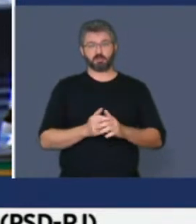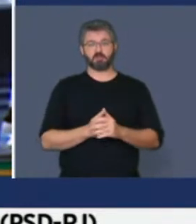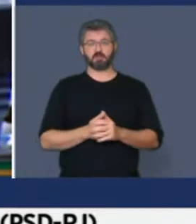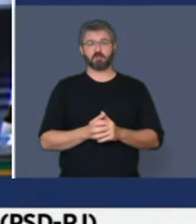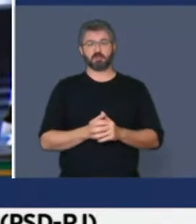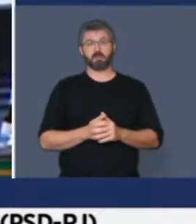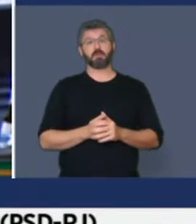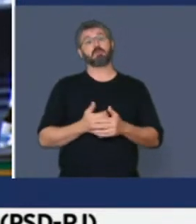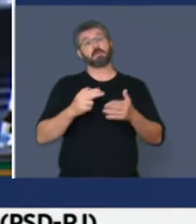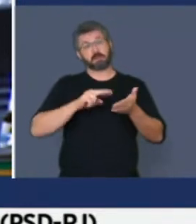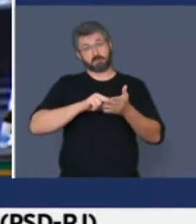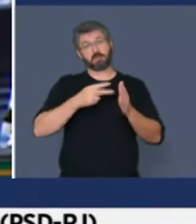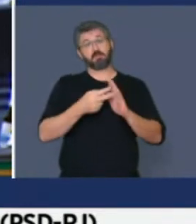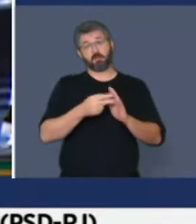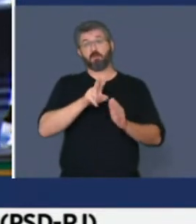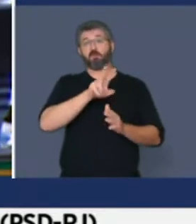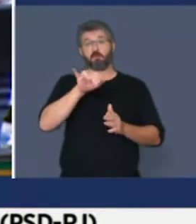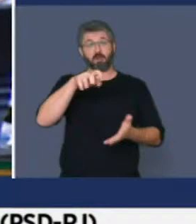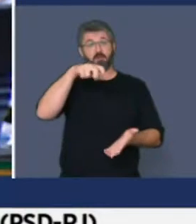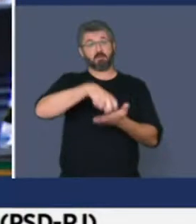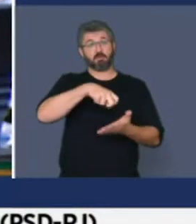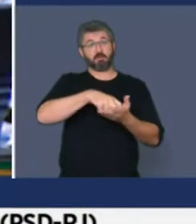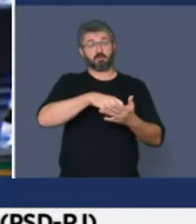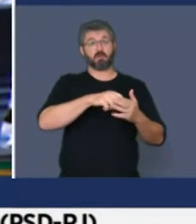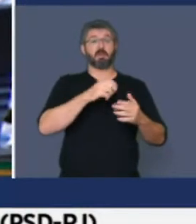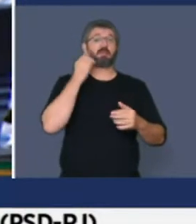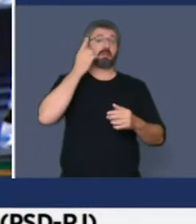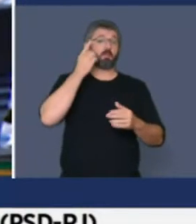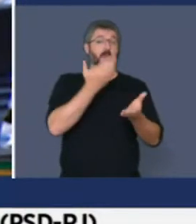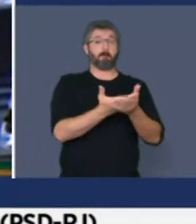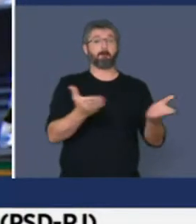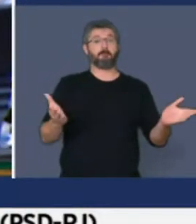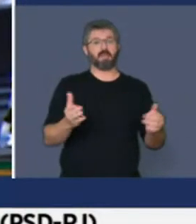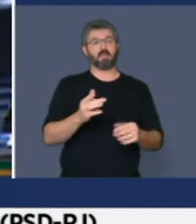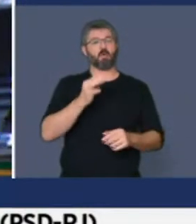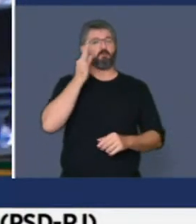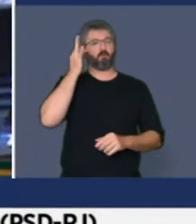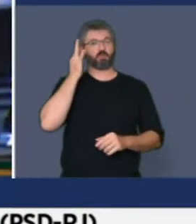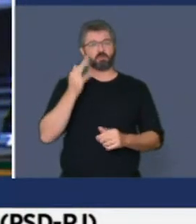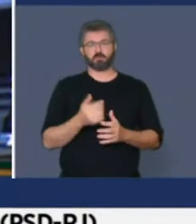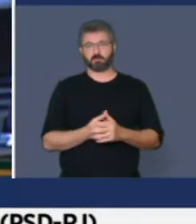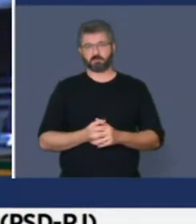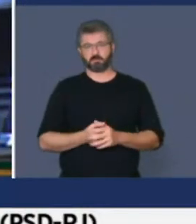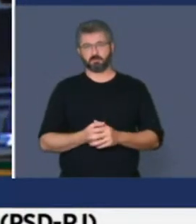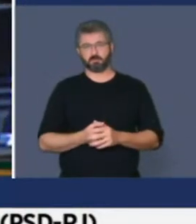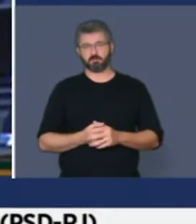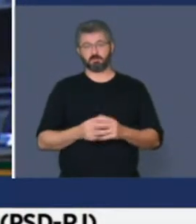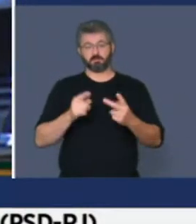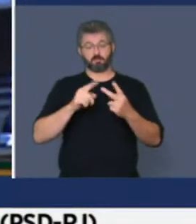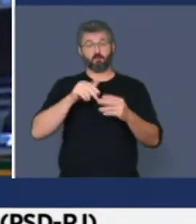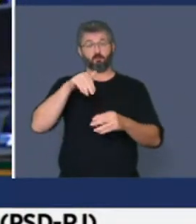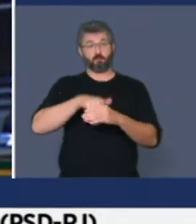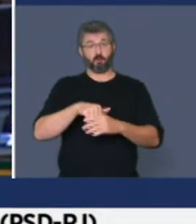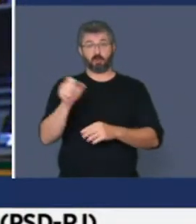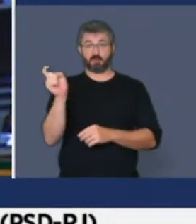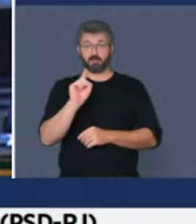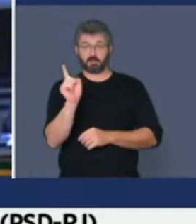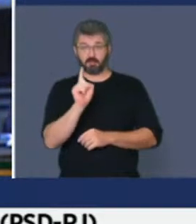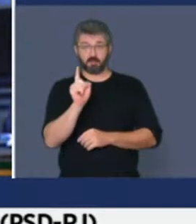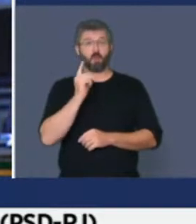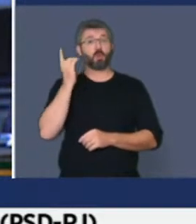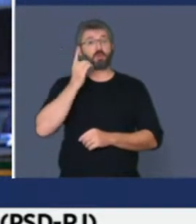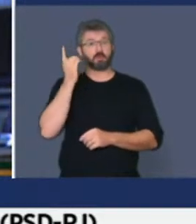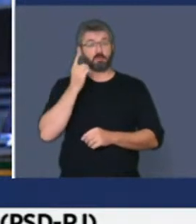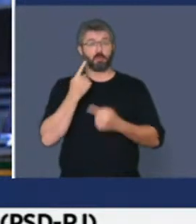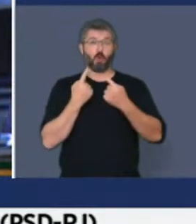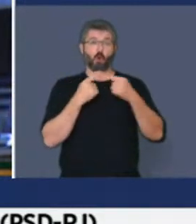ou seja, pela aplicação da pena de perda do mandato da deputada Flor de Lis. Ao votar não, o parlamentar vota pela